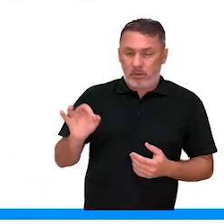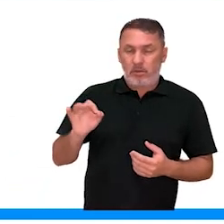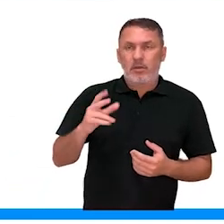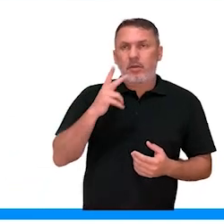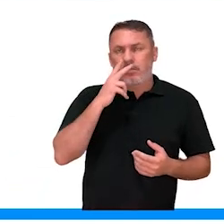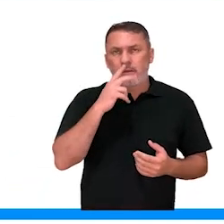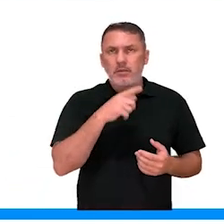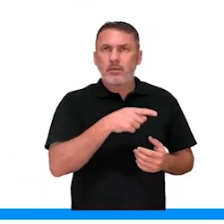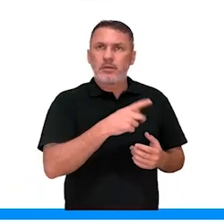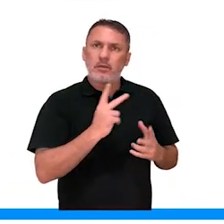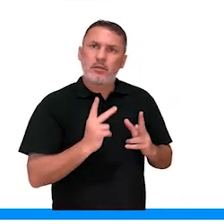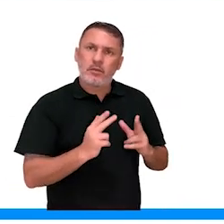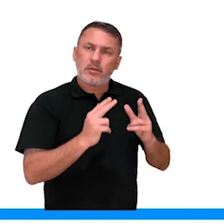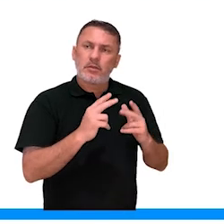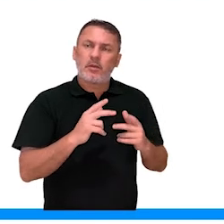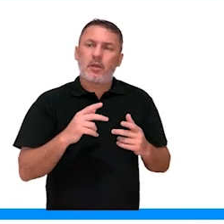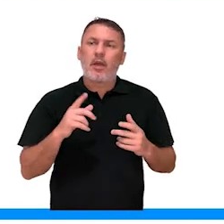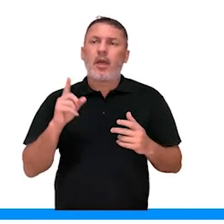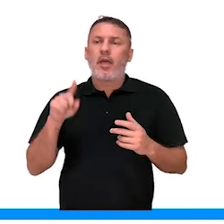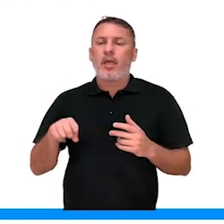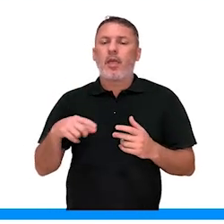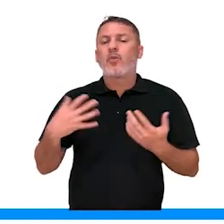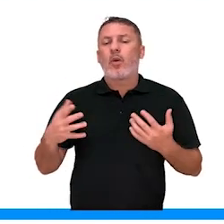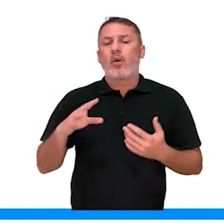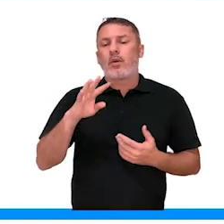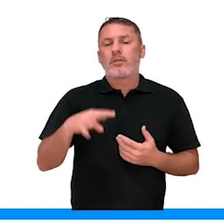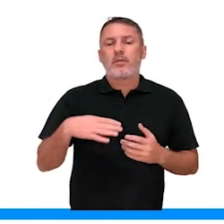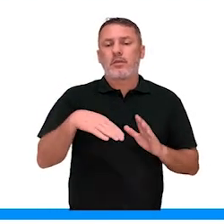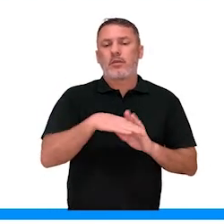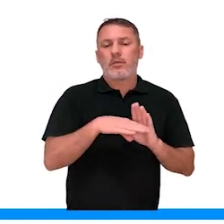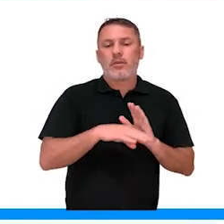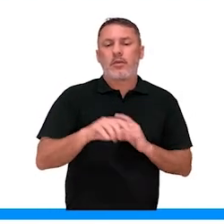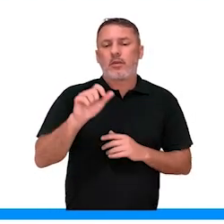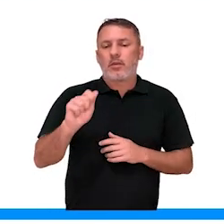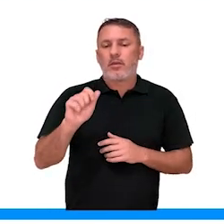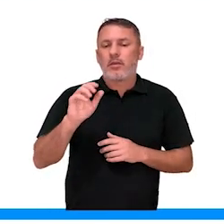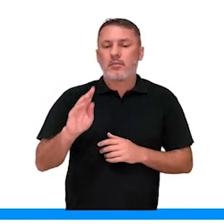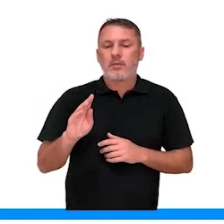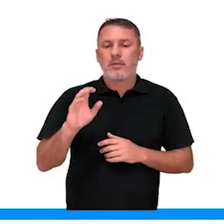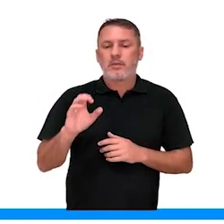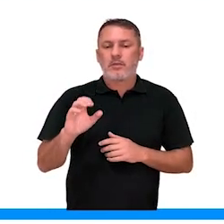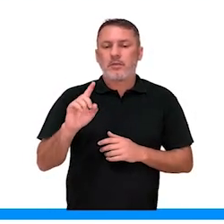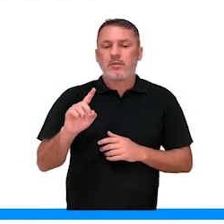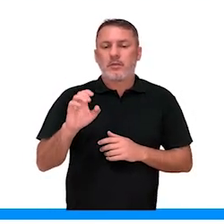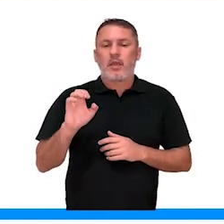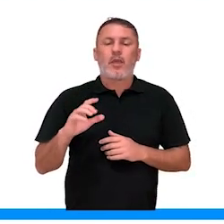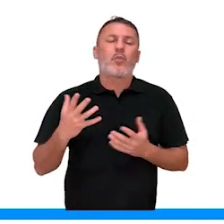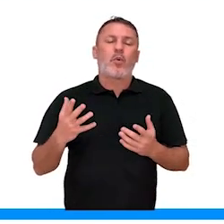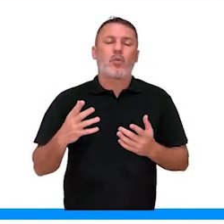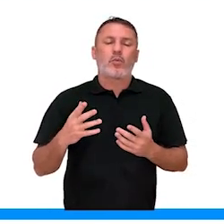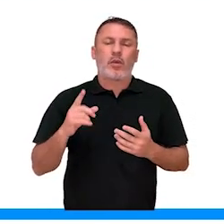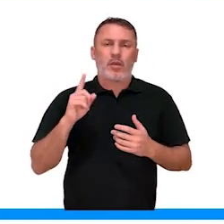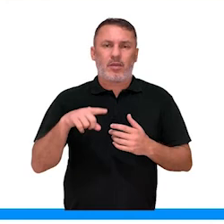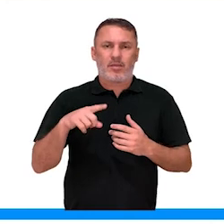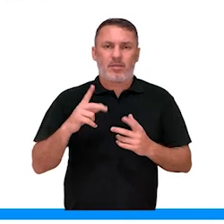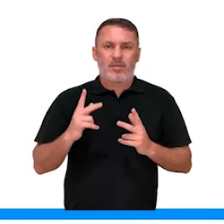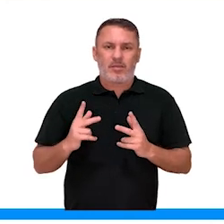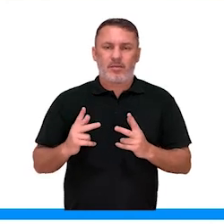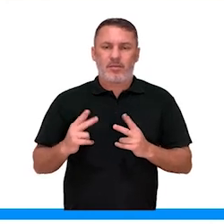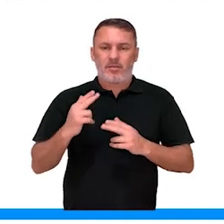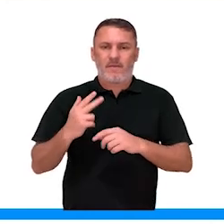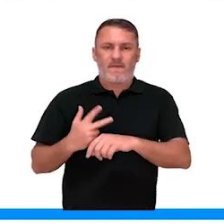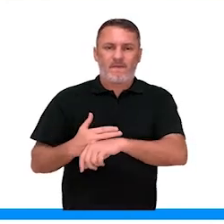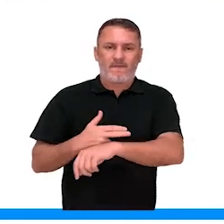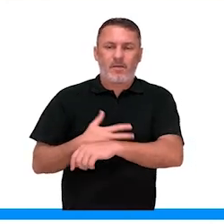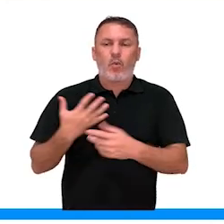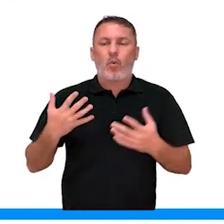miligramas. Baseado na tabela, pode-se afirmar que essa é uma amostra de tecido nervoso,